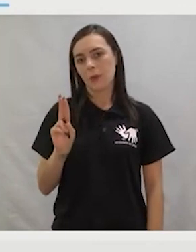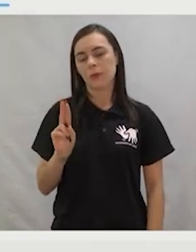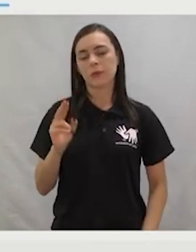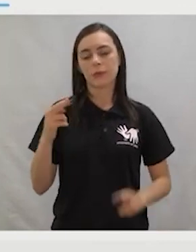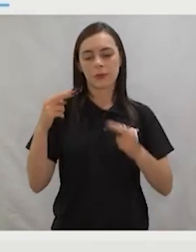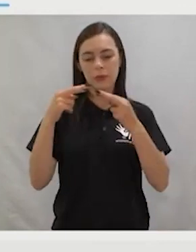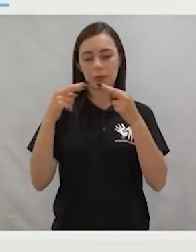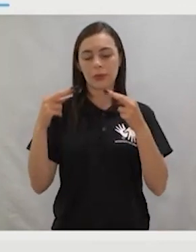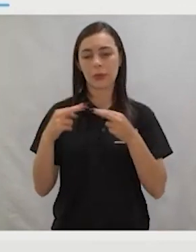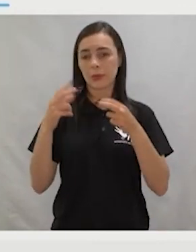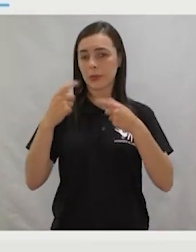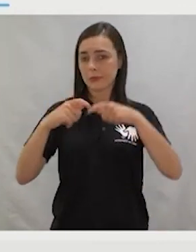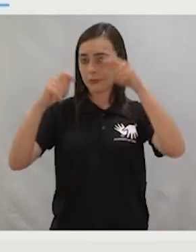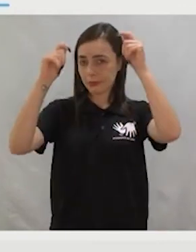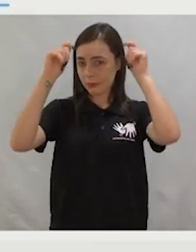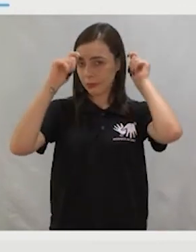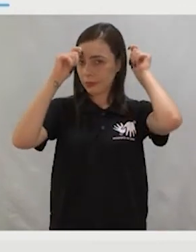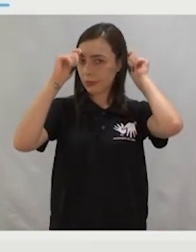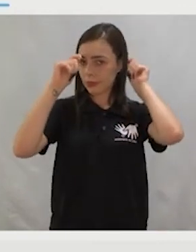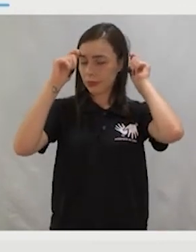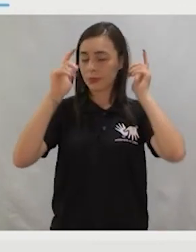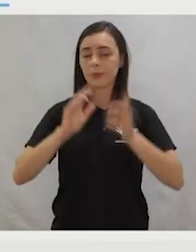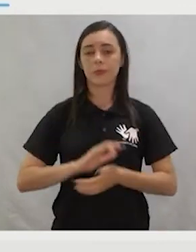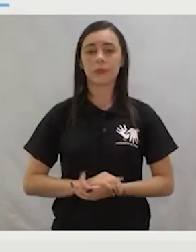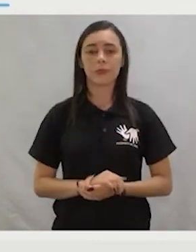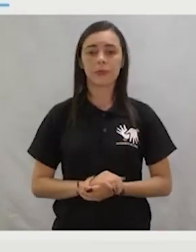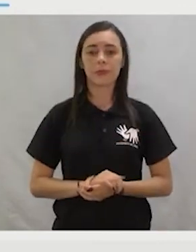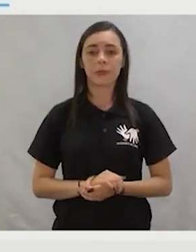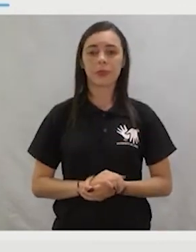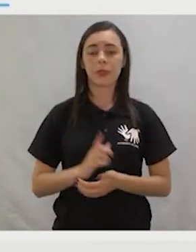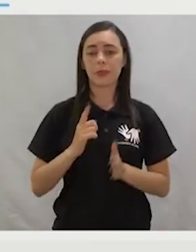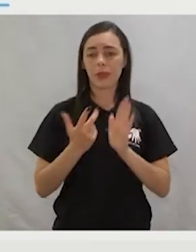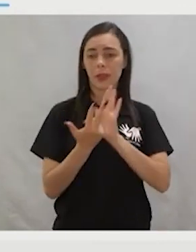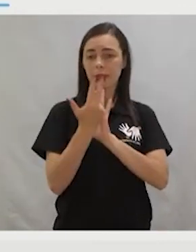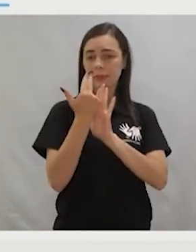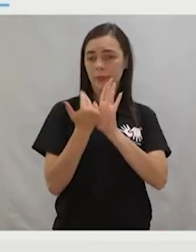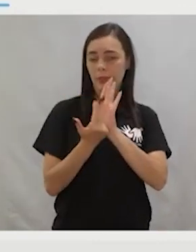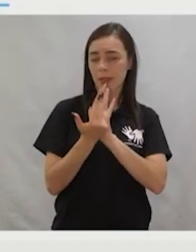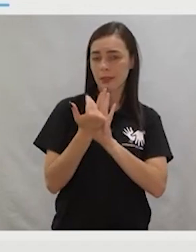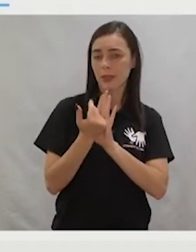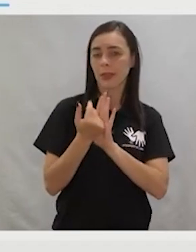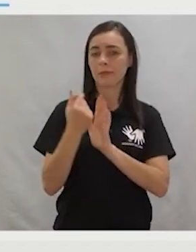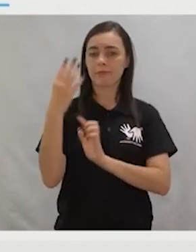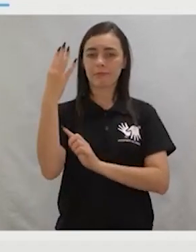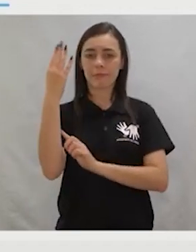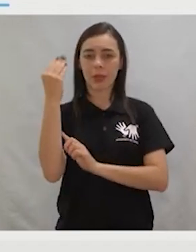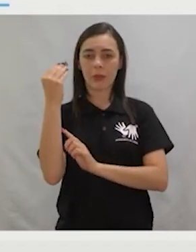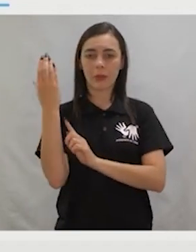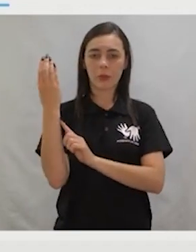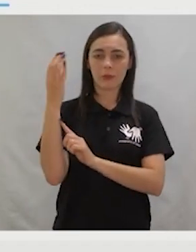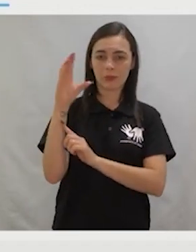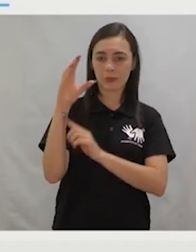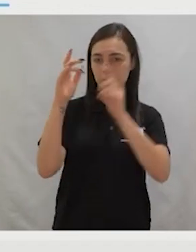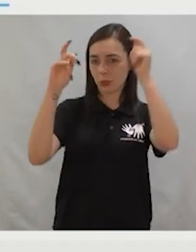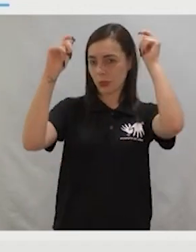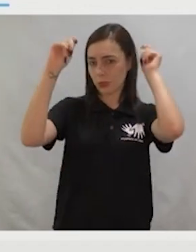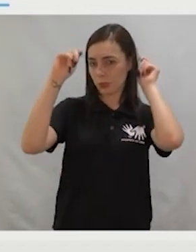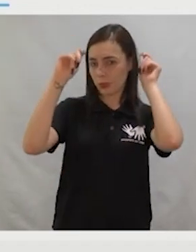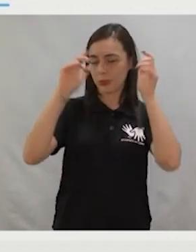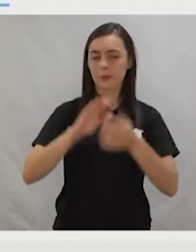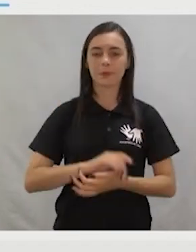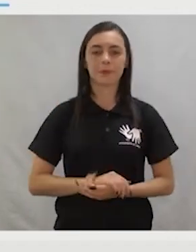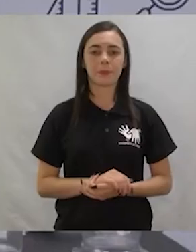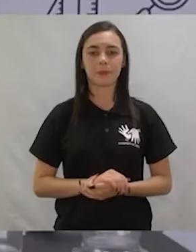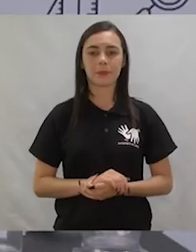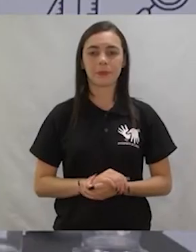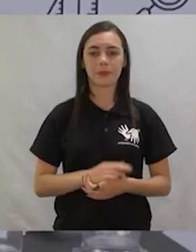ali, né, que rima com céu. Chapéu. Então, a professora colocou um desenho do chapéu e uma foto do chapéu.